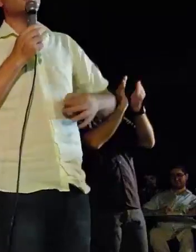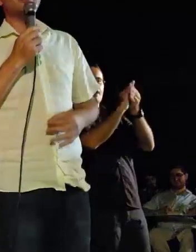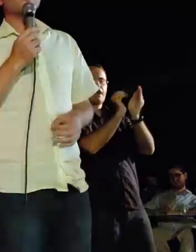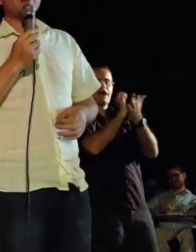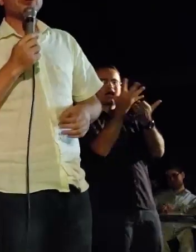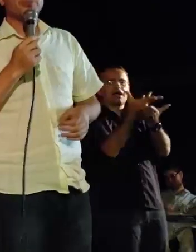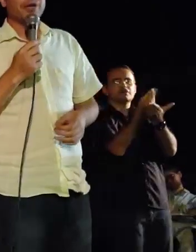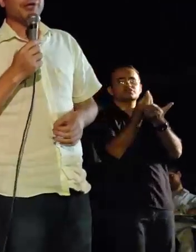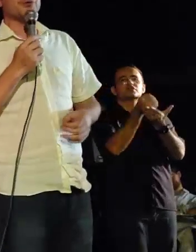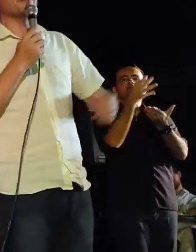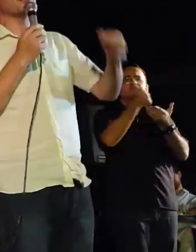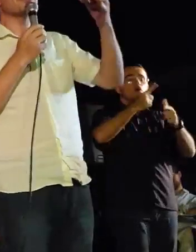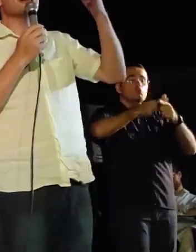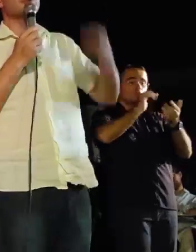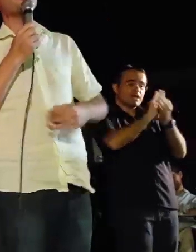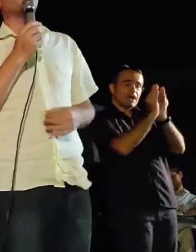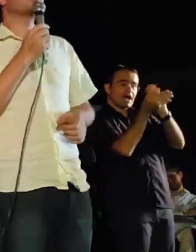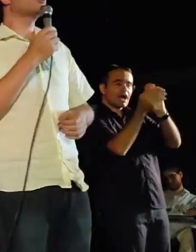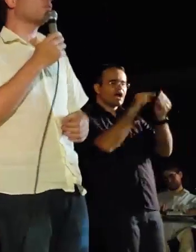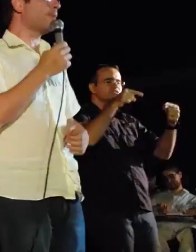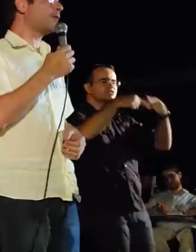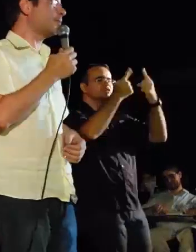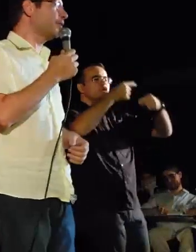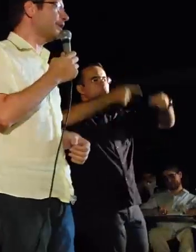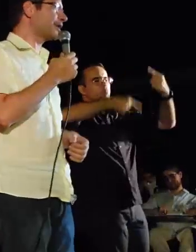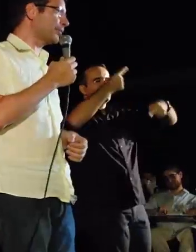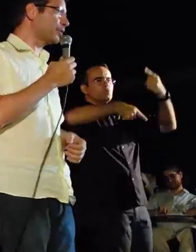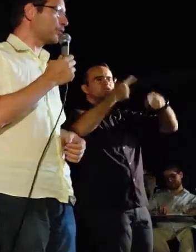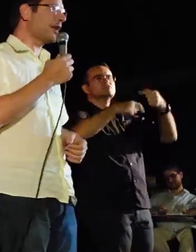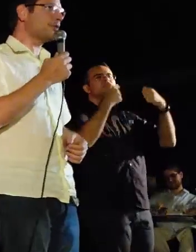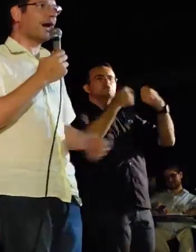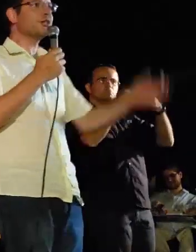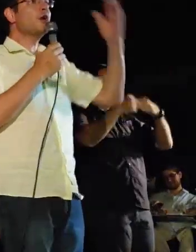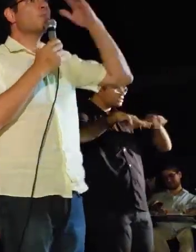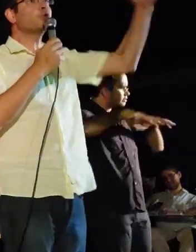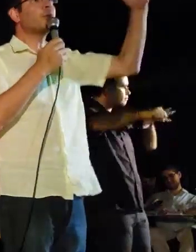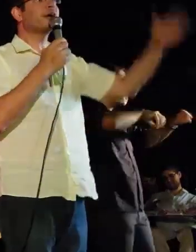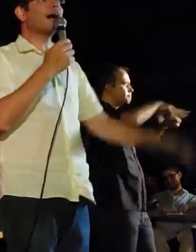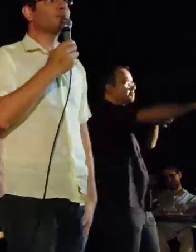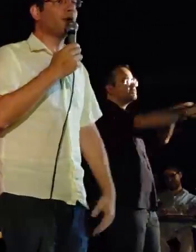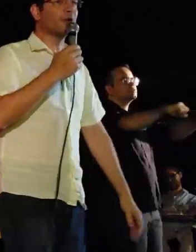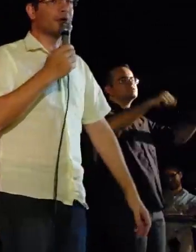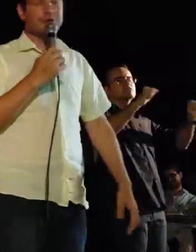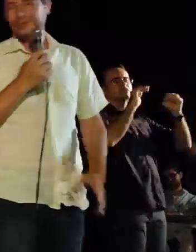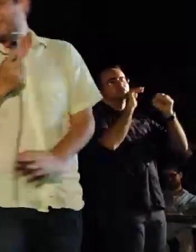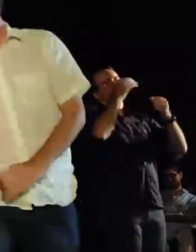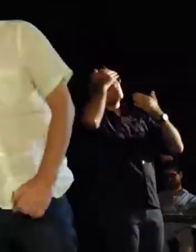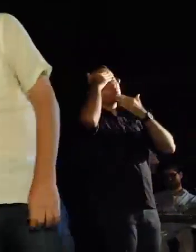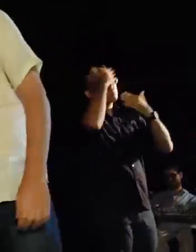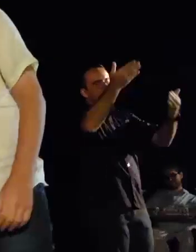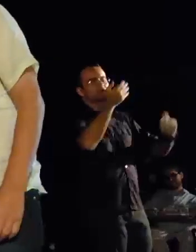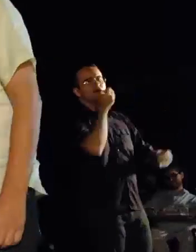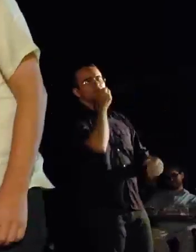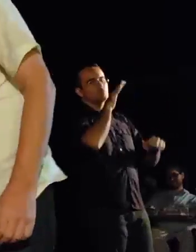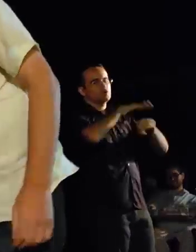é um ato político, e para nós era muito importante ocupar com a política também os lugares de arte. Muito obrigado, boa noite.